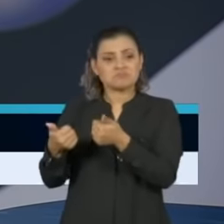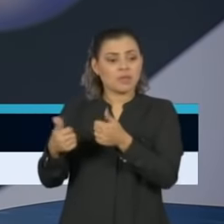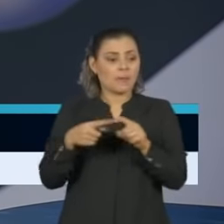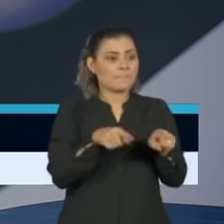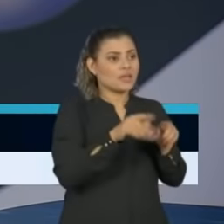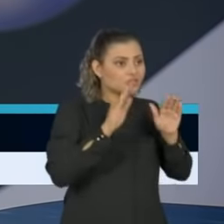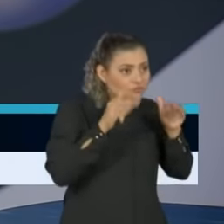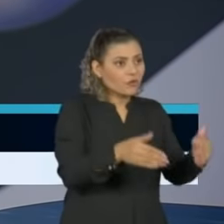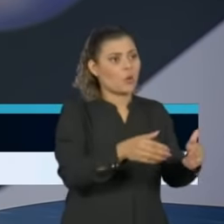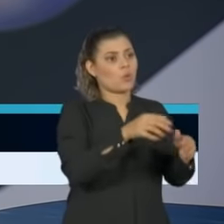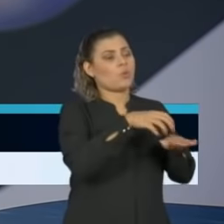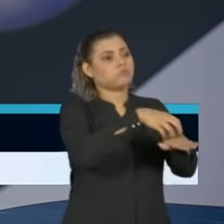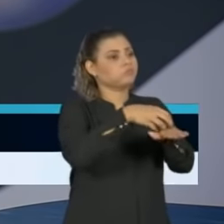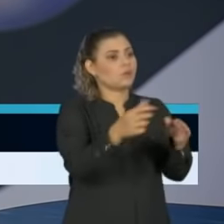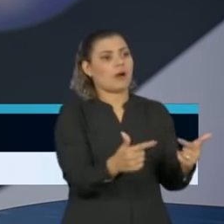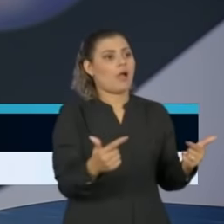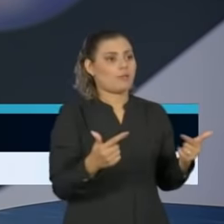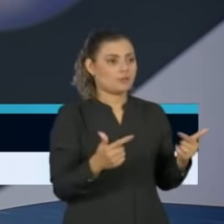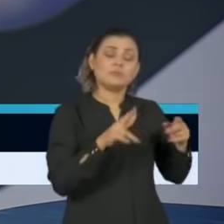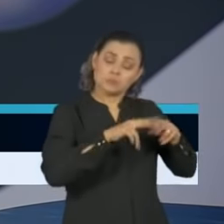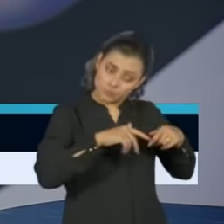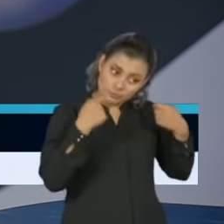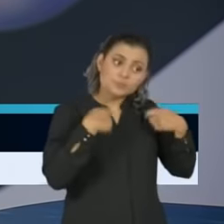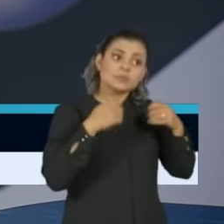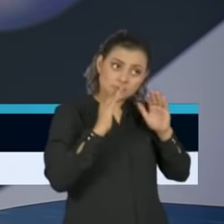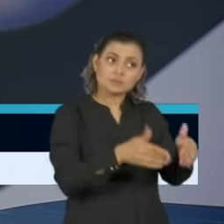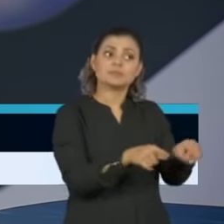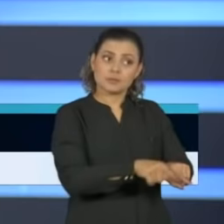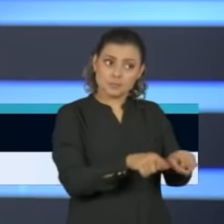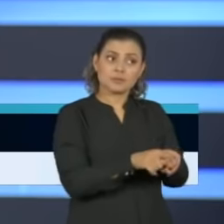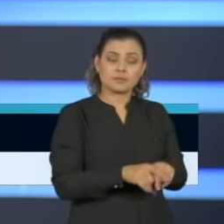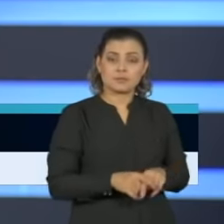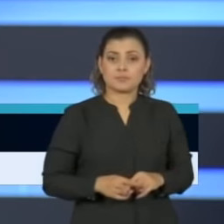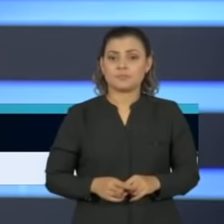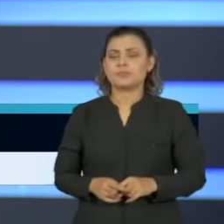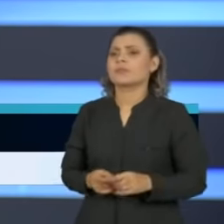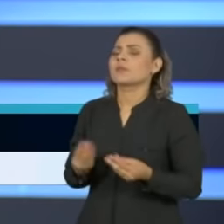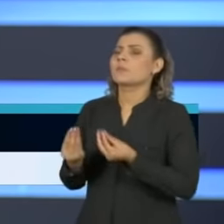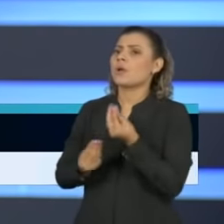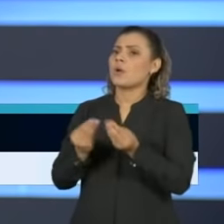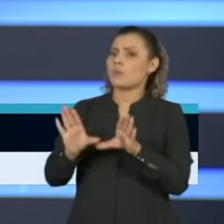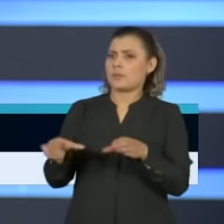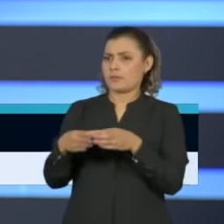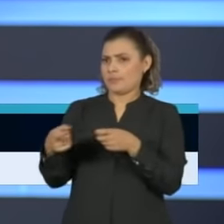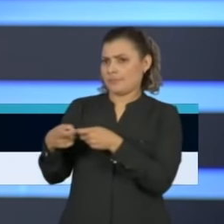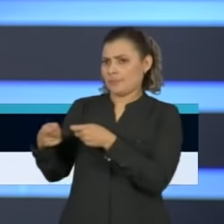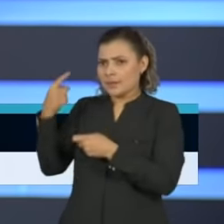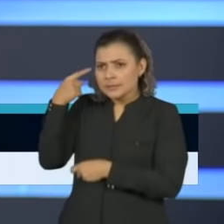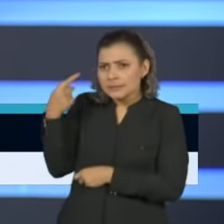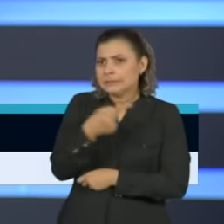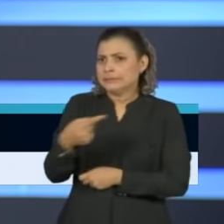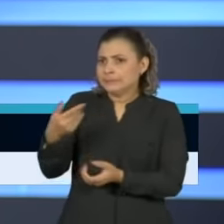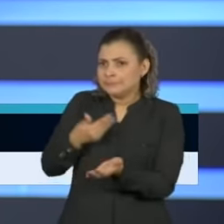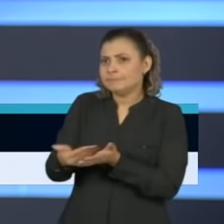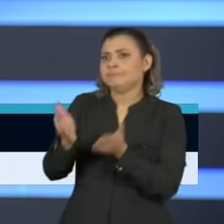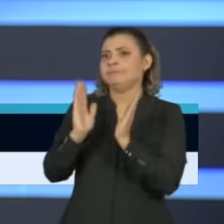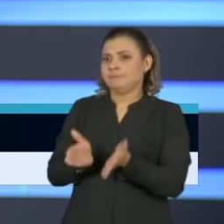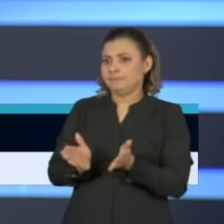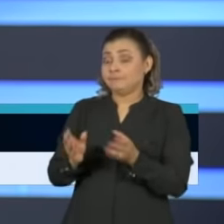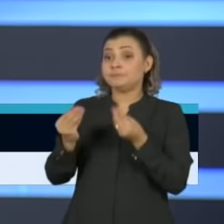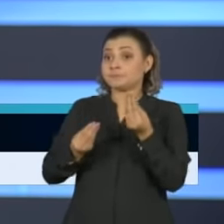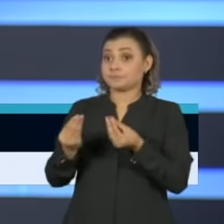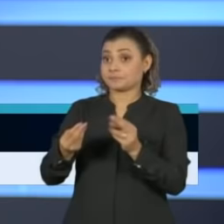social, que é totalmente a propósito e tem que ser feita. Dr. Paulo, qual é a previsão das equipes médicas para essa semana que está começando? O